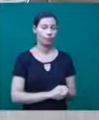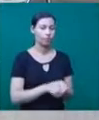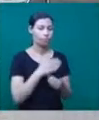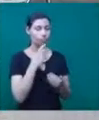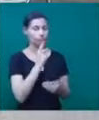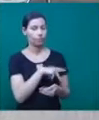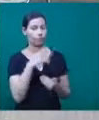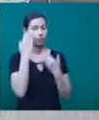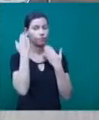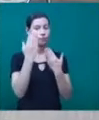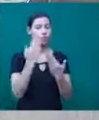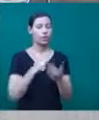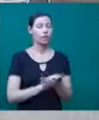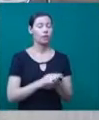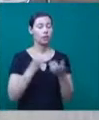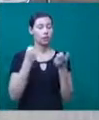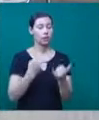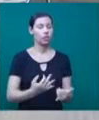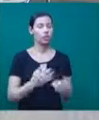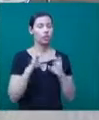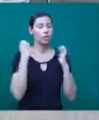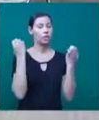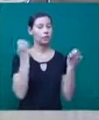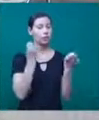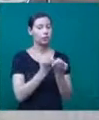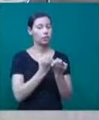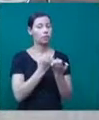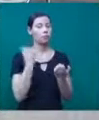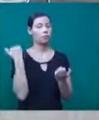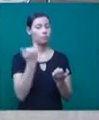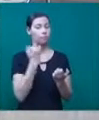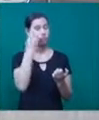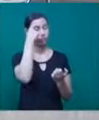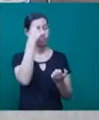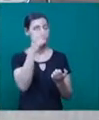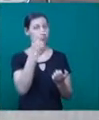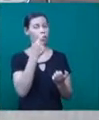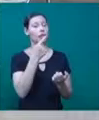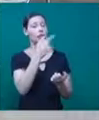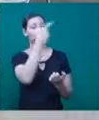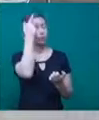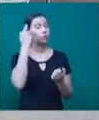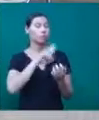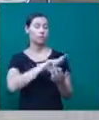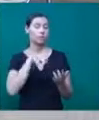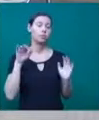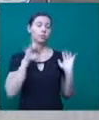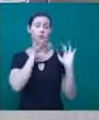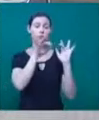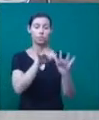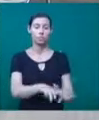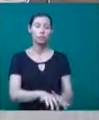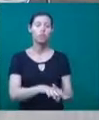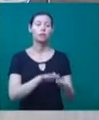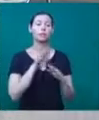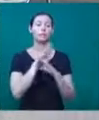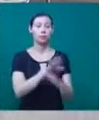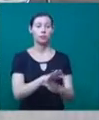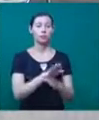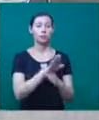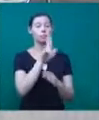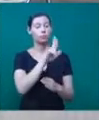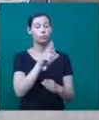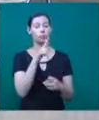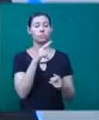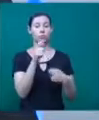aqui hoje. Quando a gente fala de um evento desse porte, é muito importante a gente pensar que é um evento que vai trazer muita gente, vai inclusive movimentar a nossa economia aqui de Uberlândia, não é